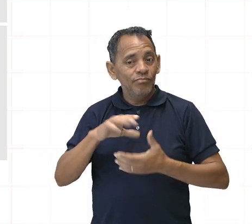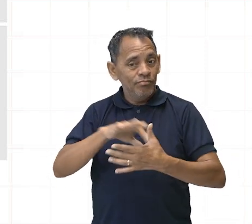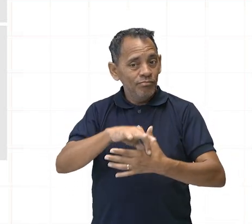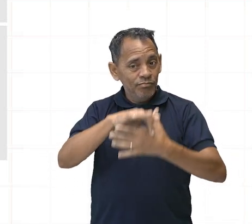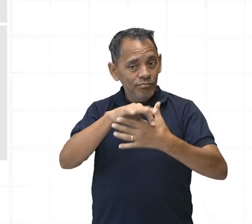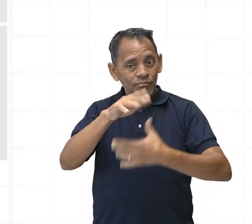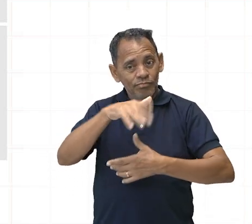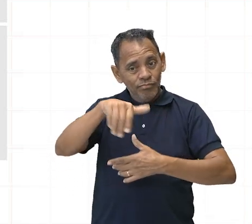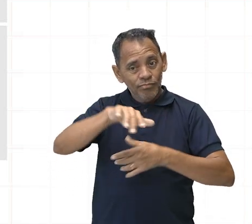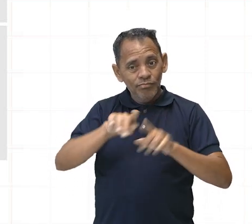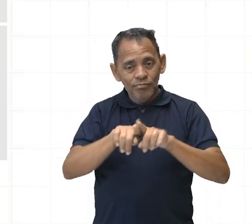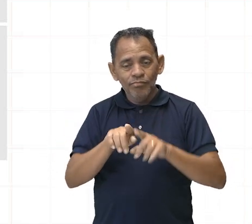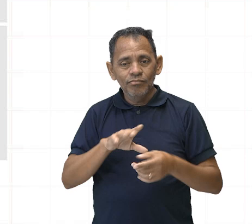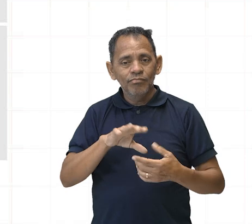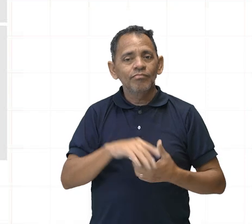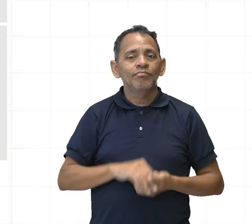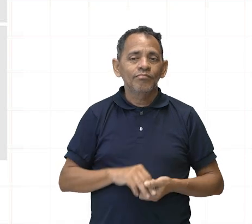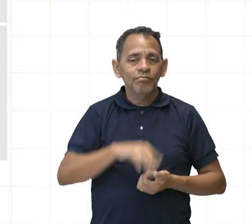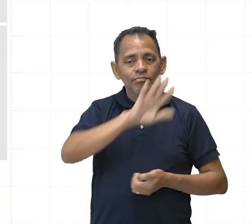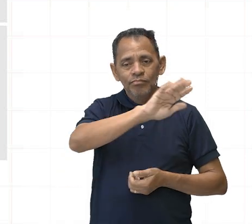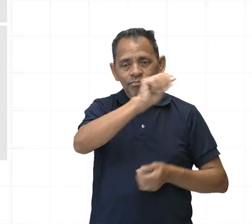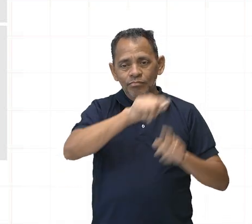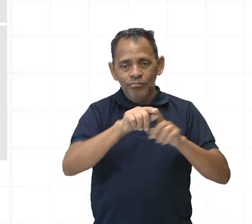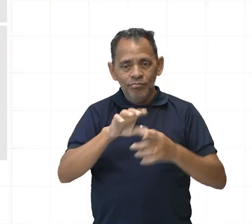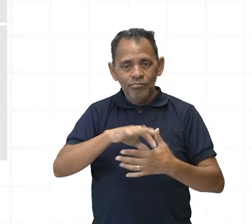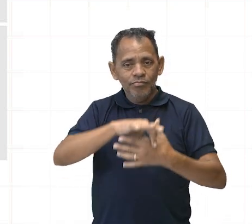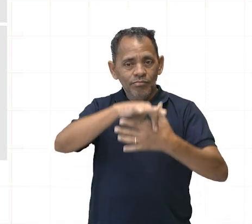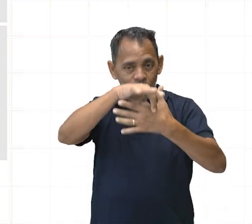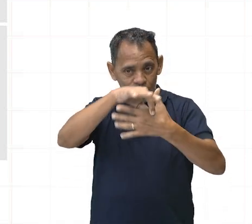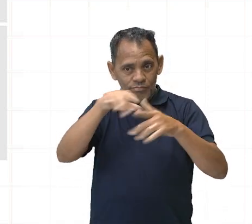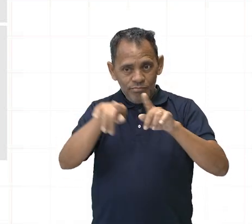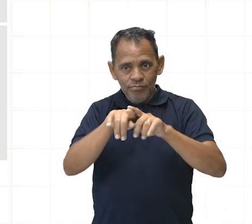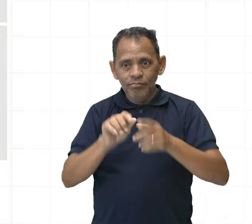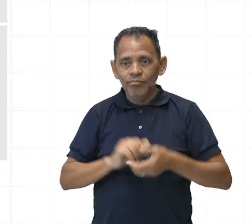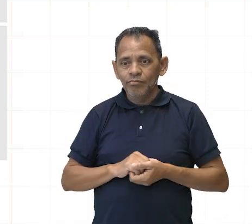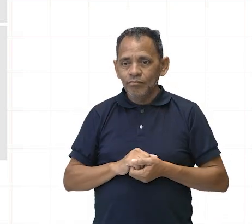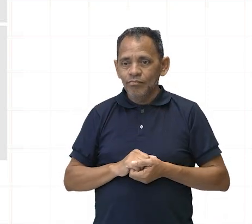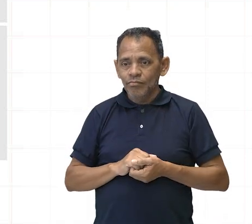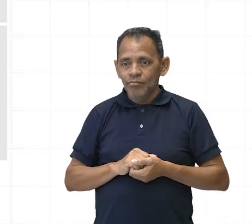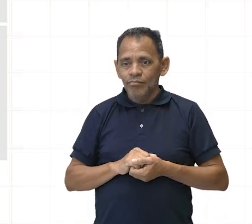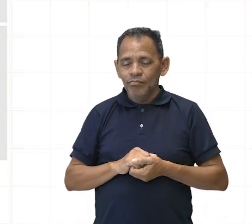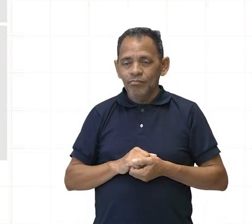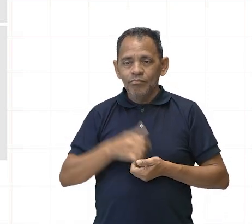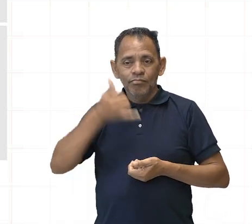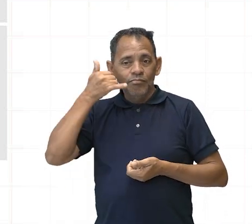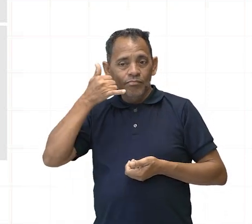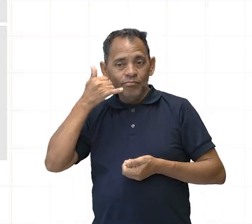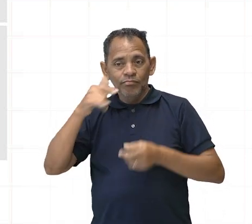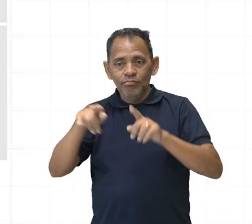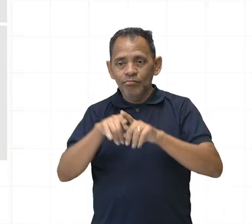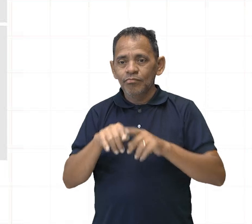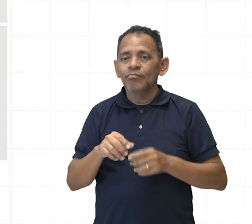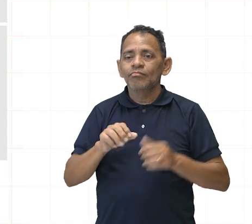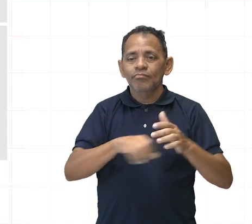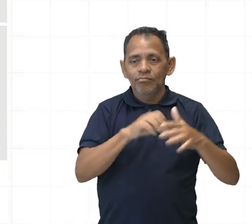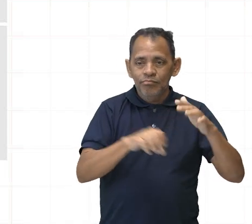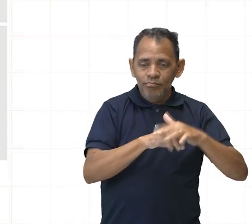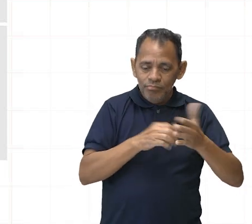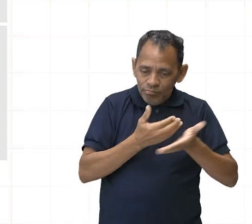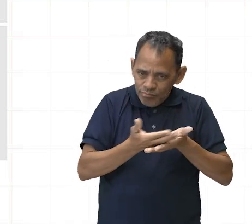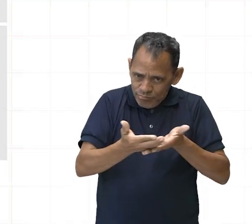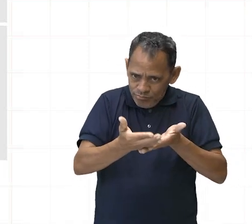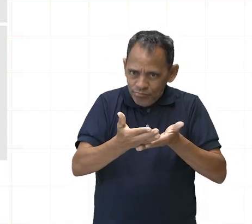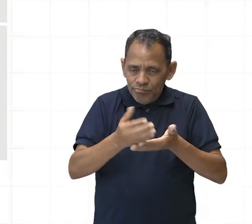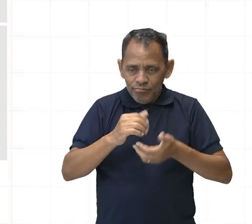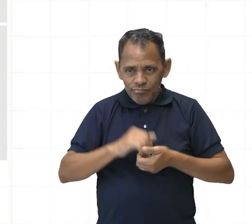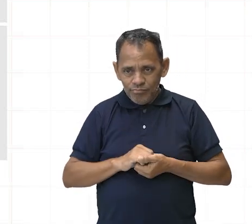a Ásia, gente, ela é líder em inovação móvel, tá? Com empresas pioneiras, né? Tendo ali o